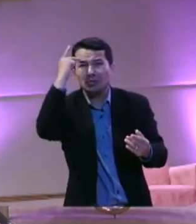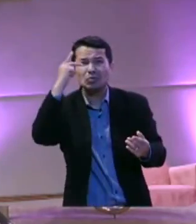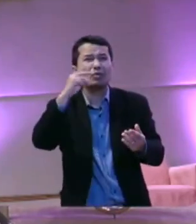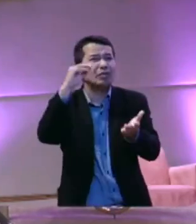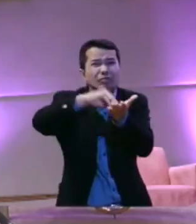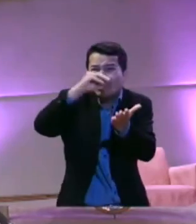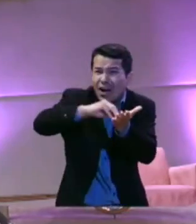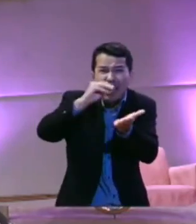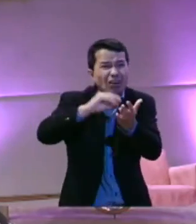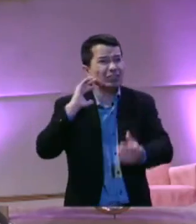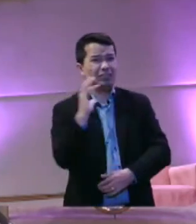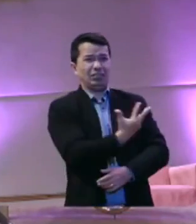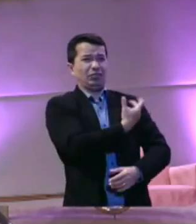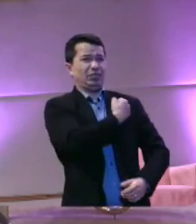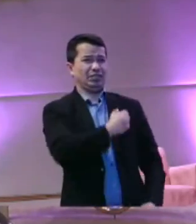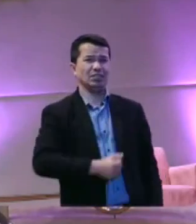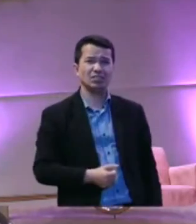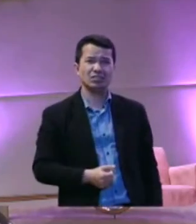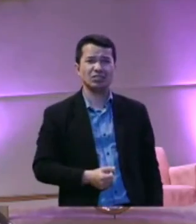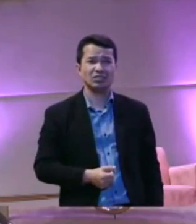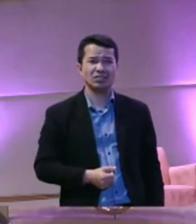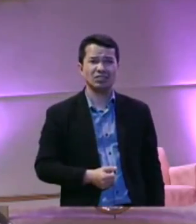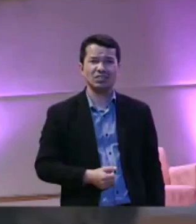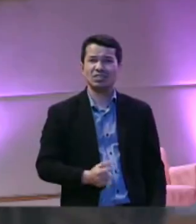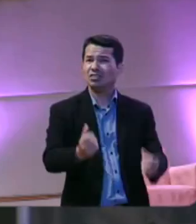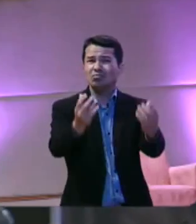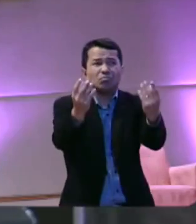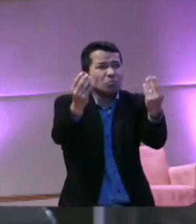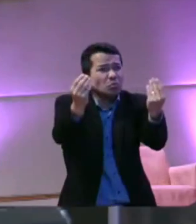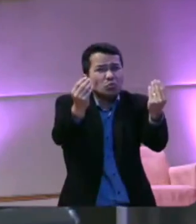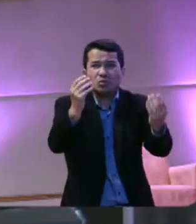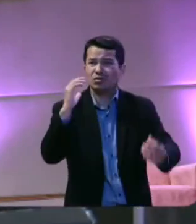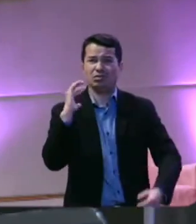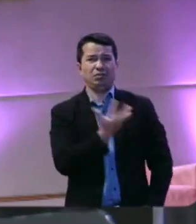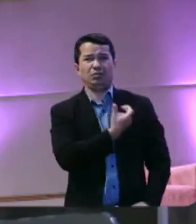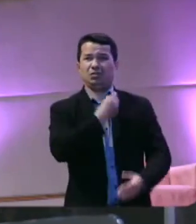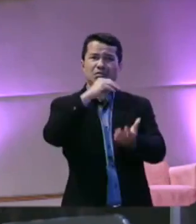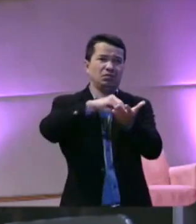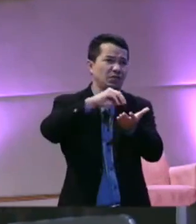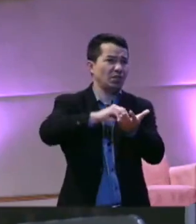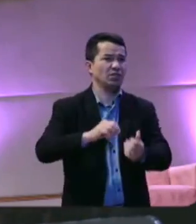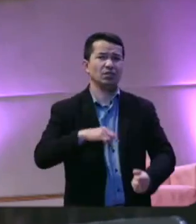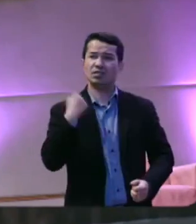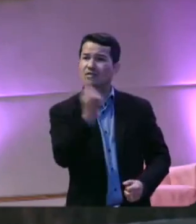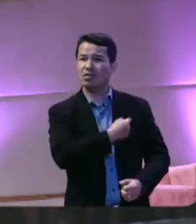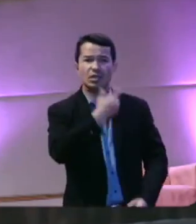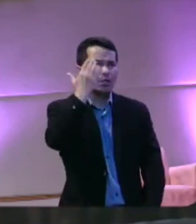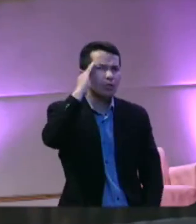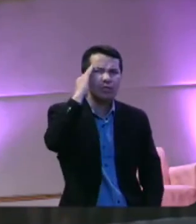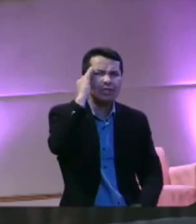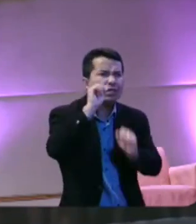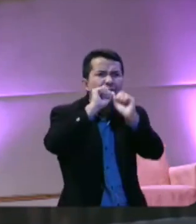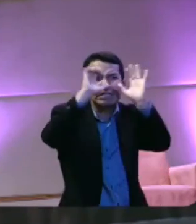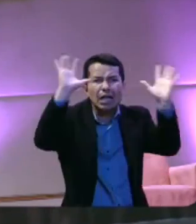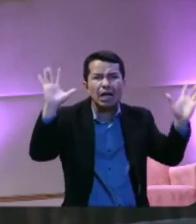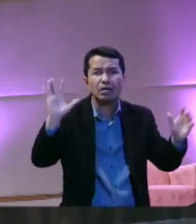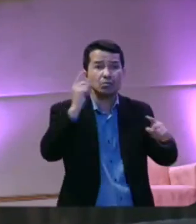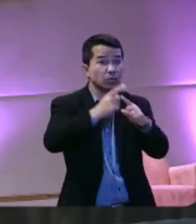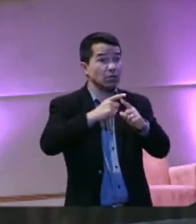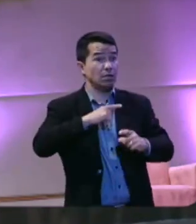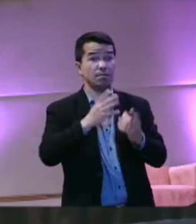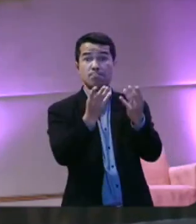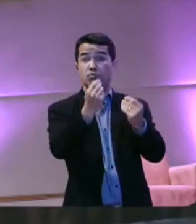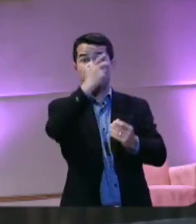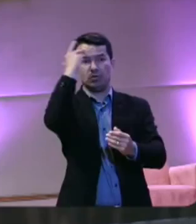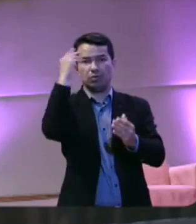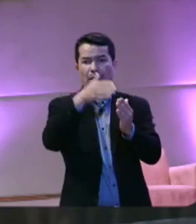não conseguimos, irmãos, compreender o quanto Deus ama as pessoas que estão perdidas. Se